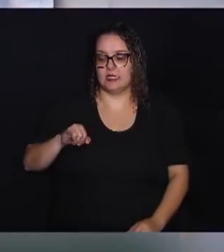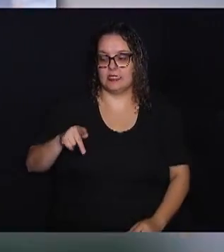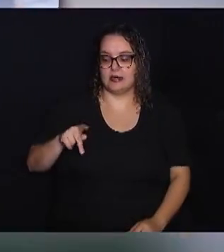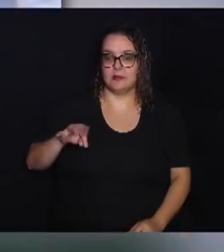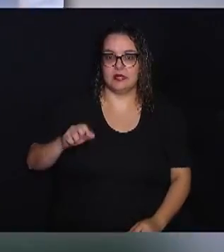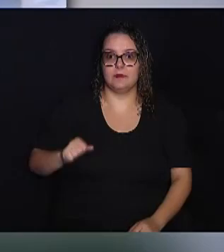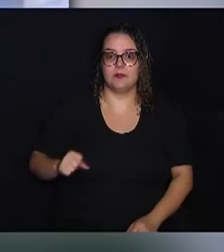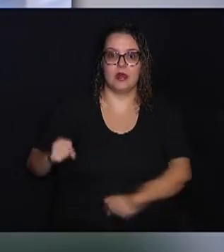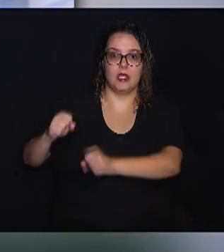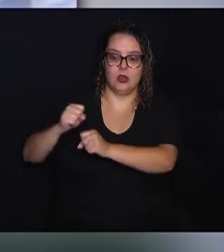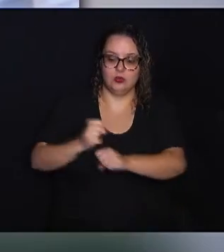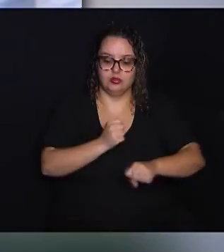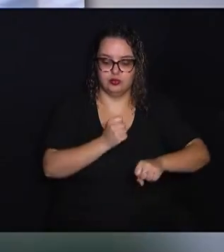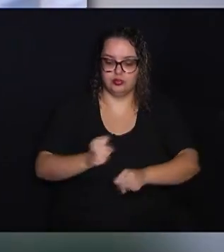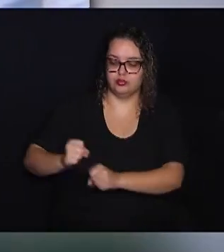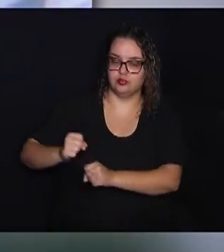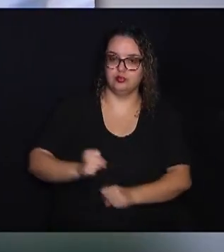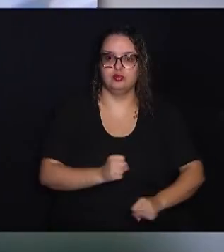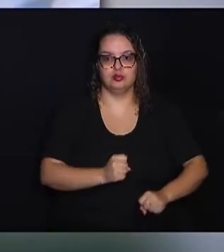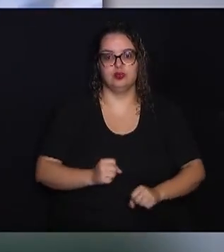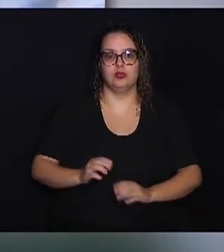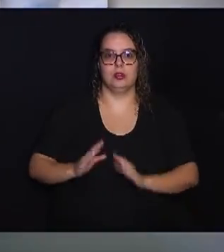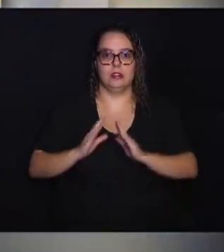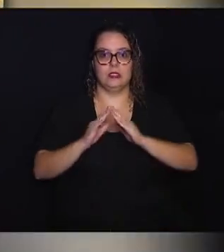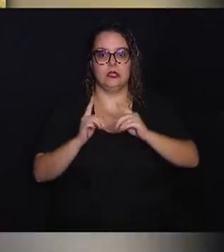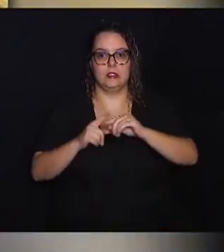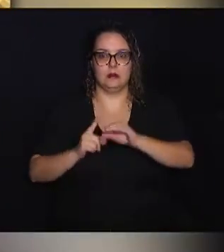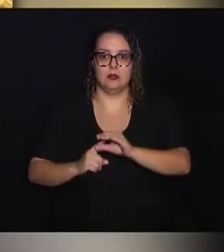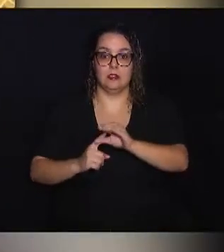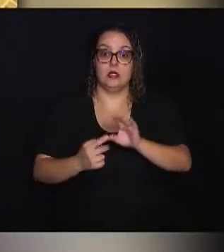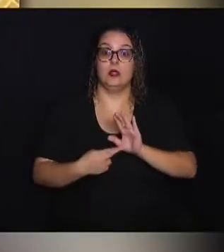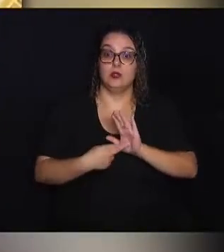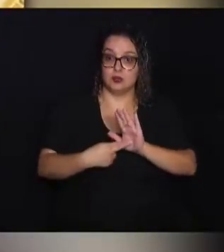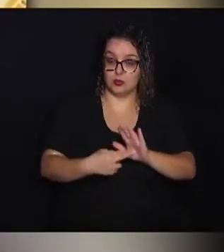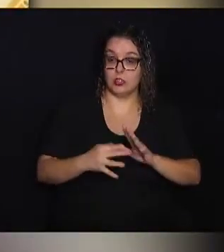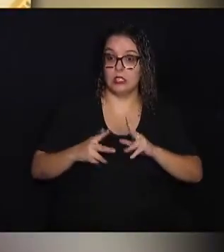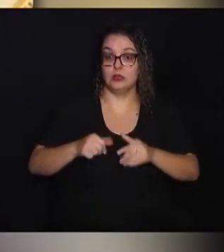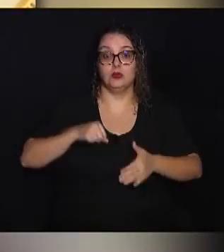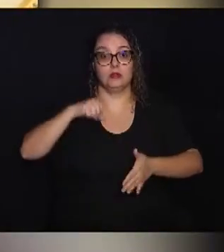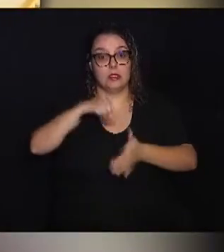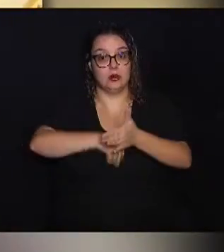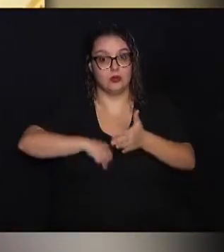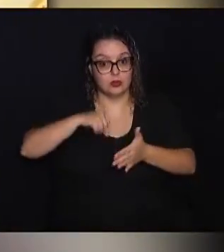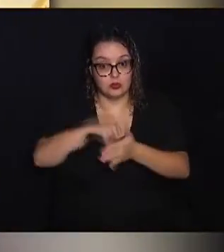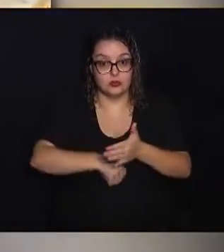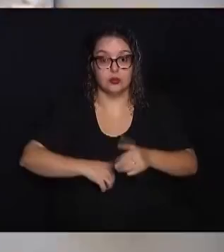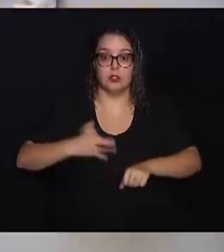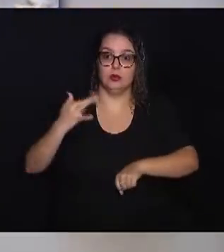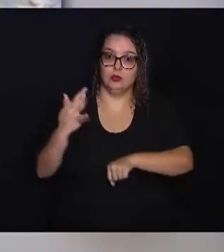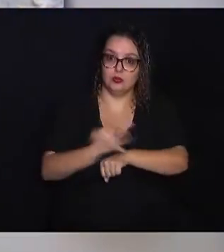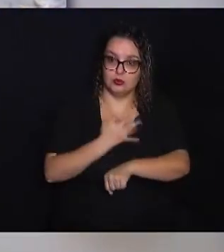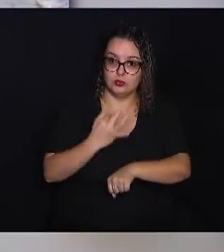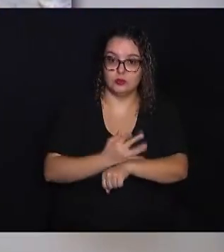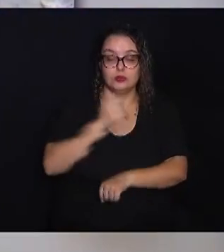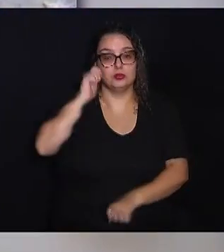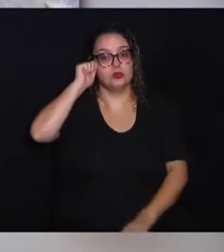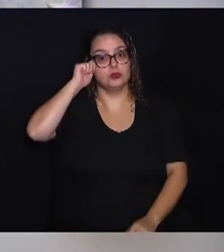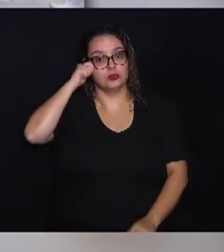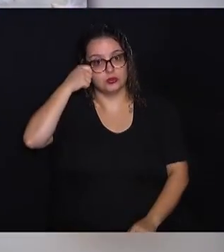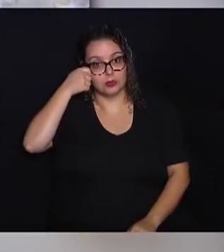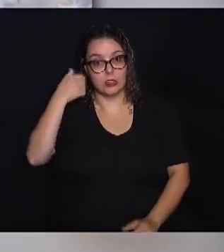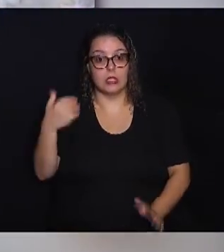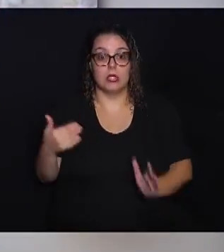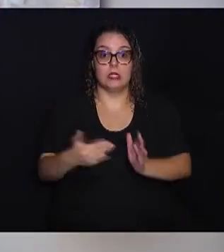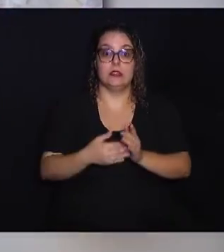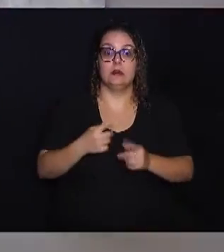escadaria da catedral, que representa toda a luta e resistência do negro, tá? Até porque